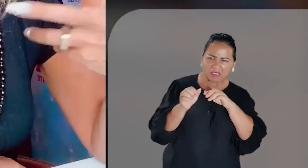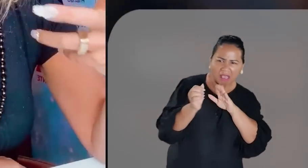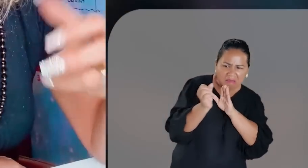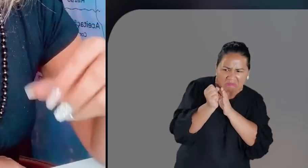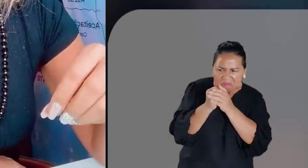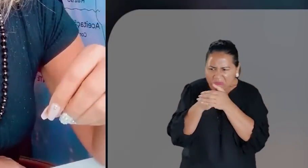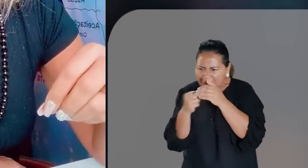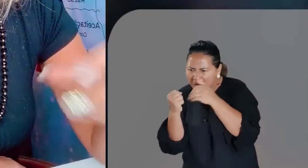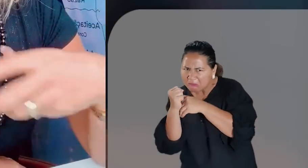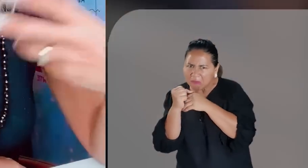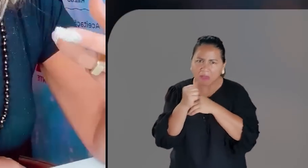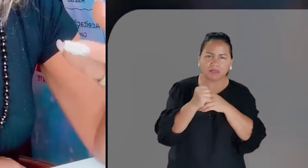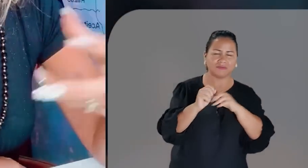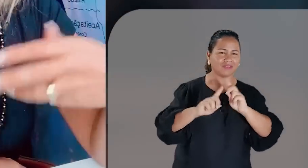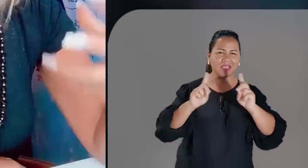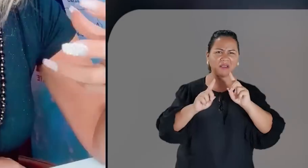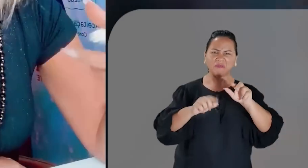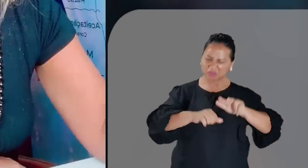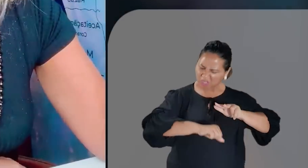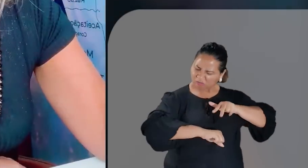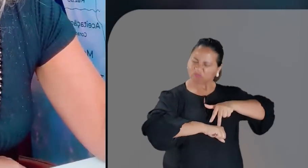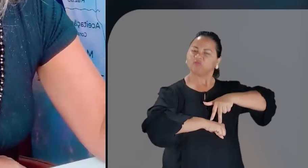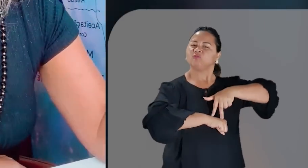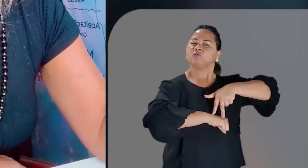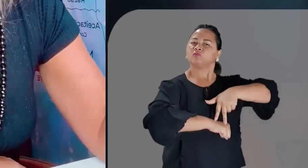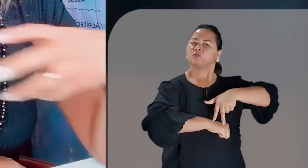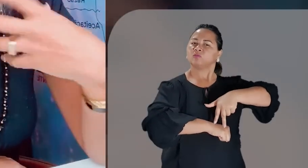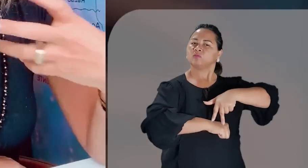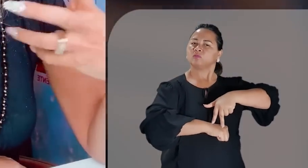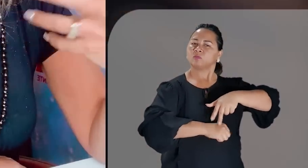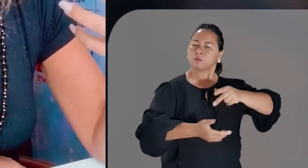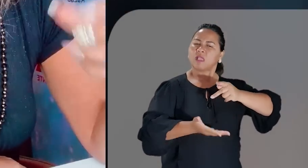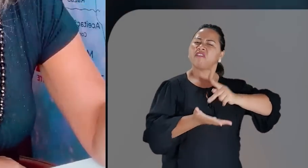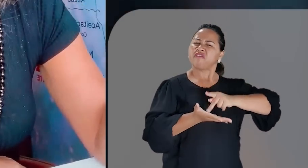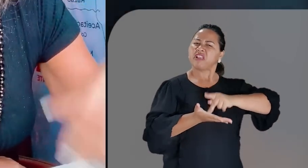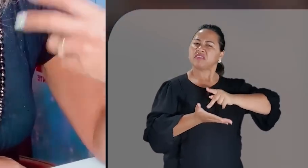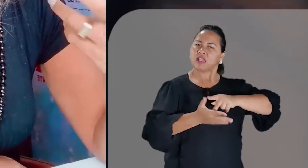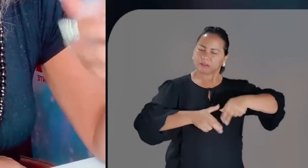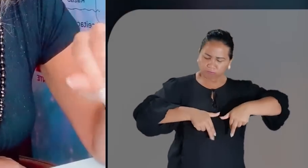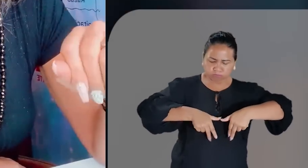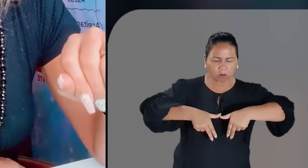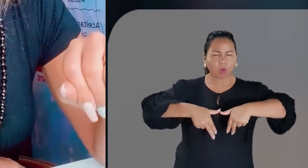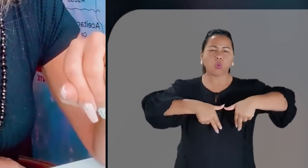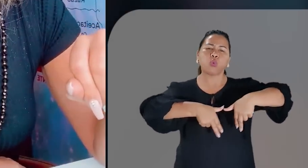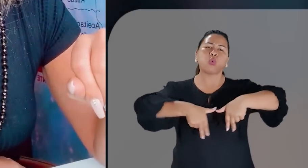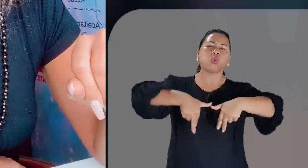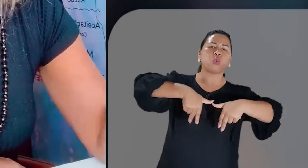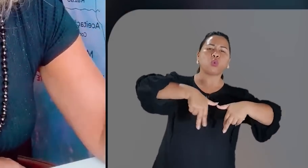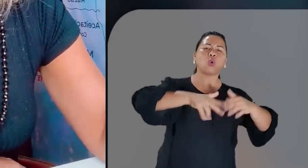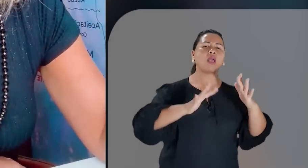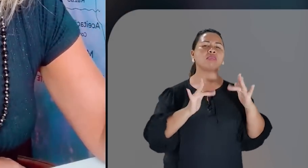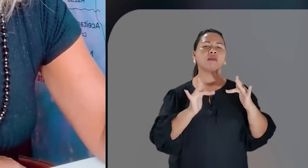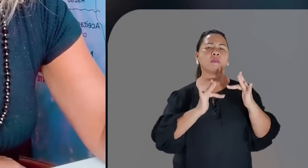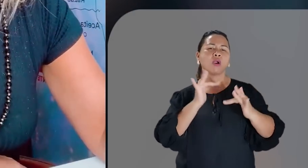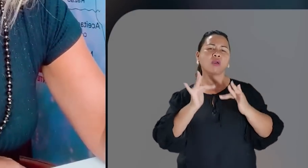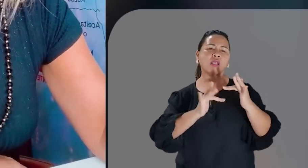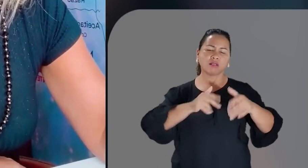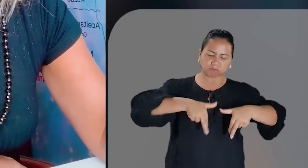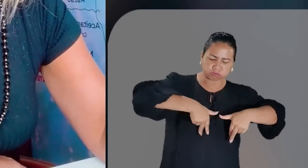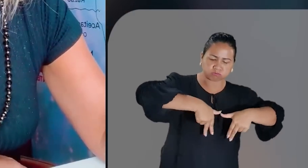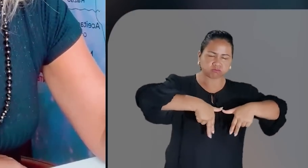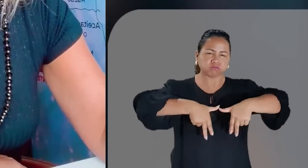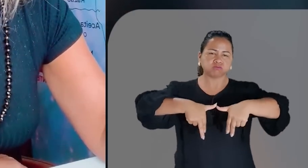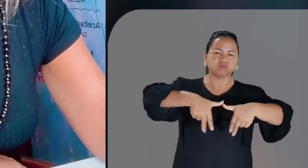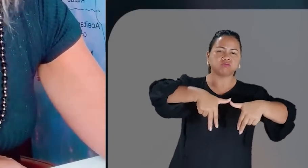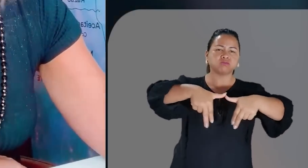dividir os restos com ninguém. Porque eu sou inteira, sou de verdade. Quero andar de mãos dadas no